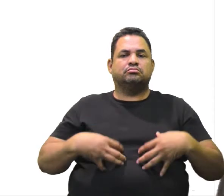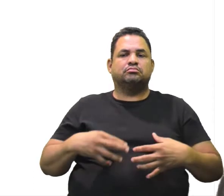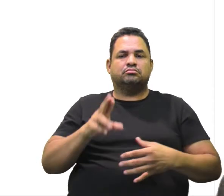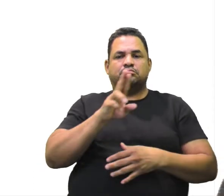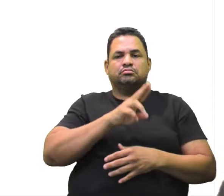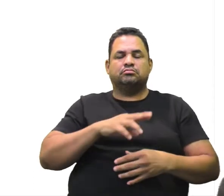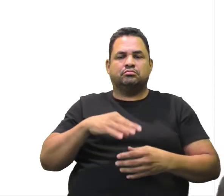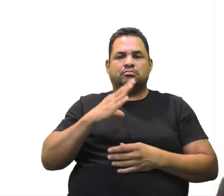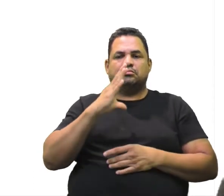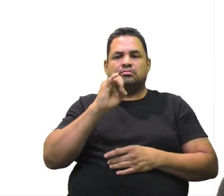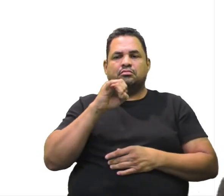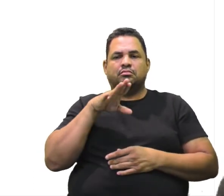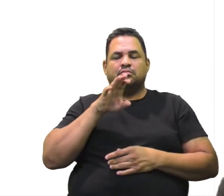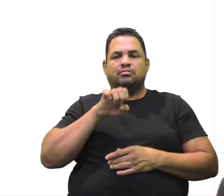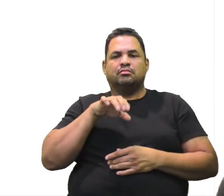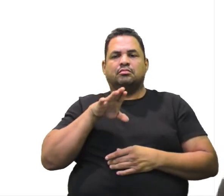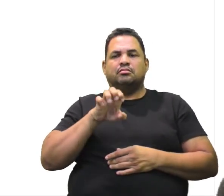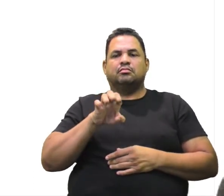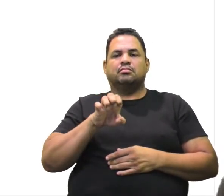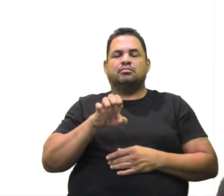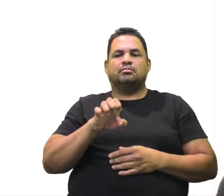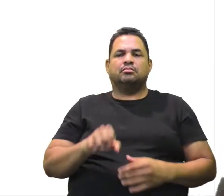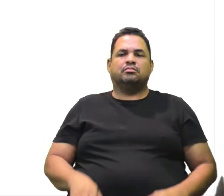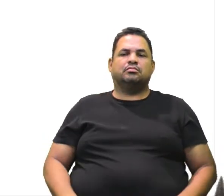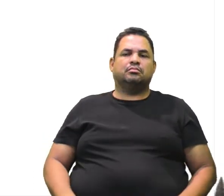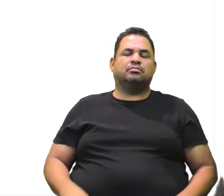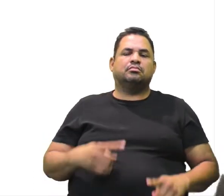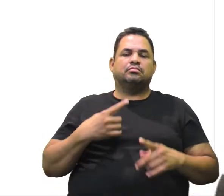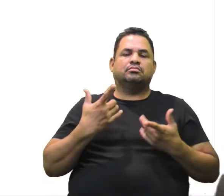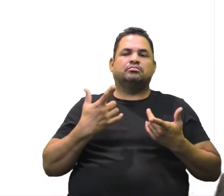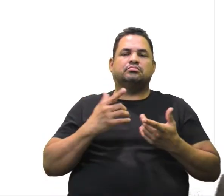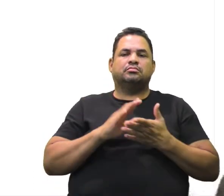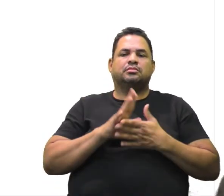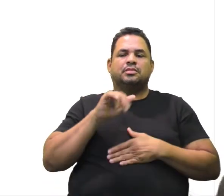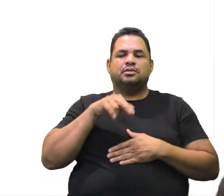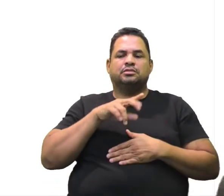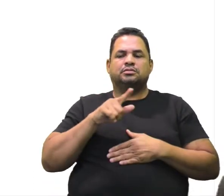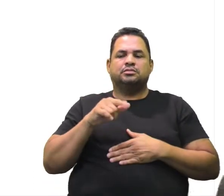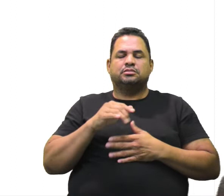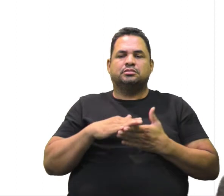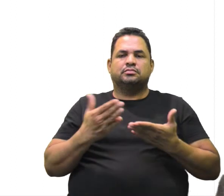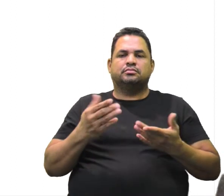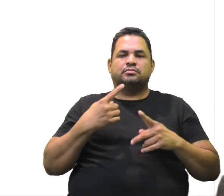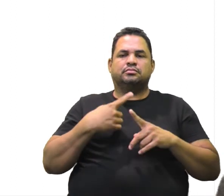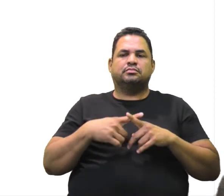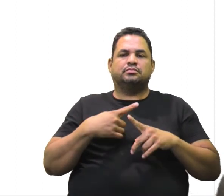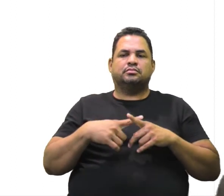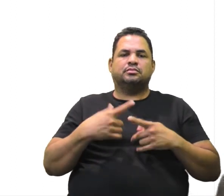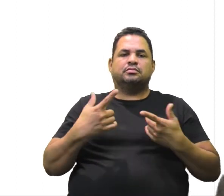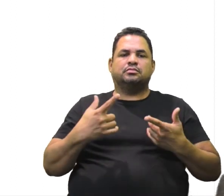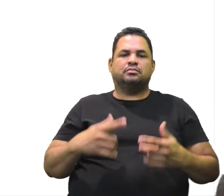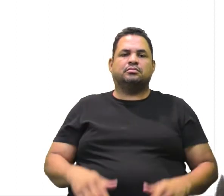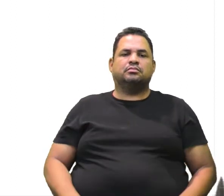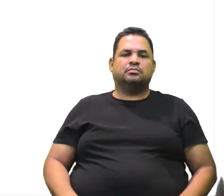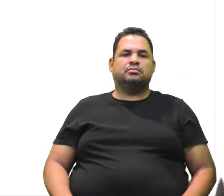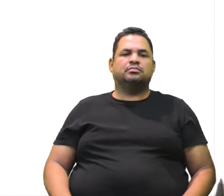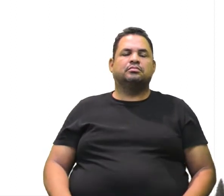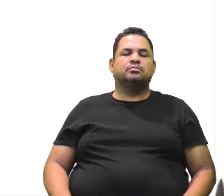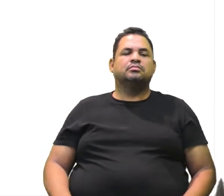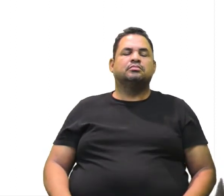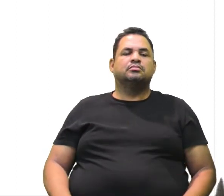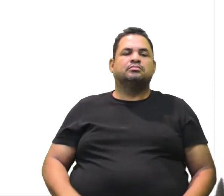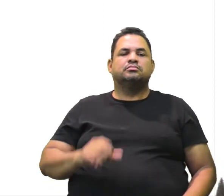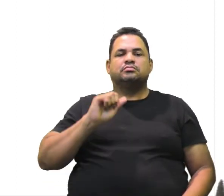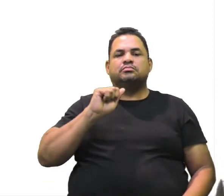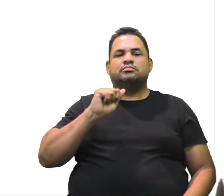organismo utiliza a catalase, ou seja, a enzima como catalisador, porque ela, letra